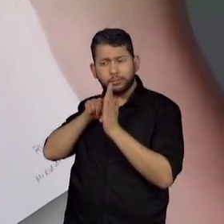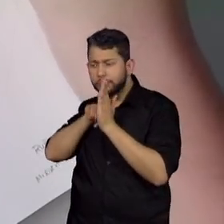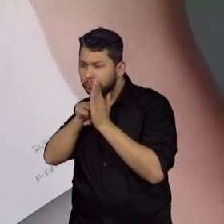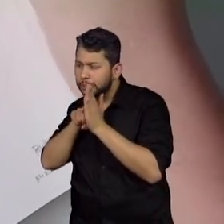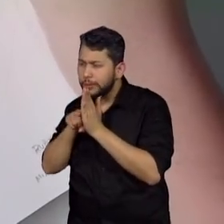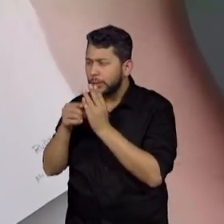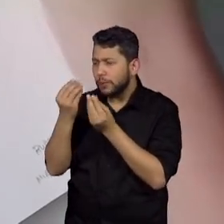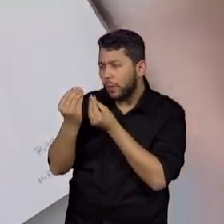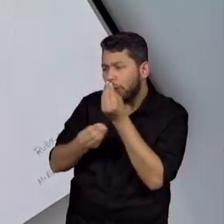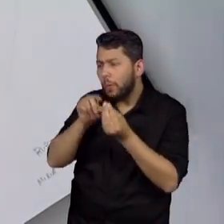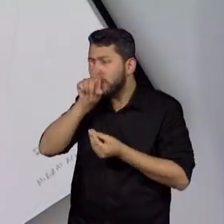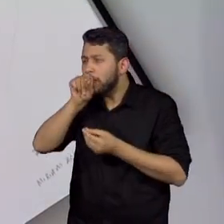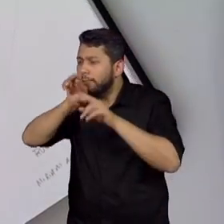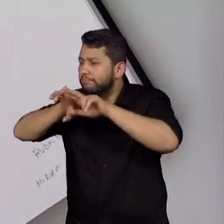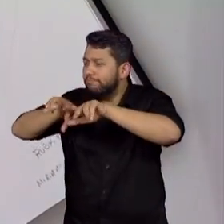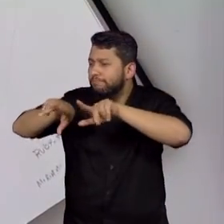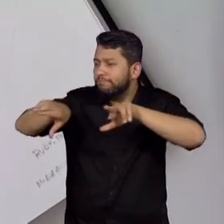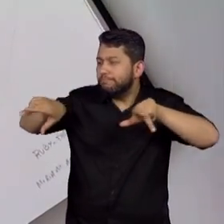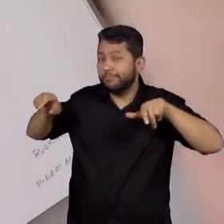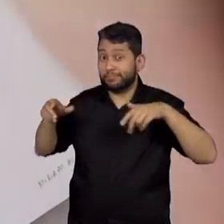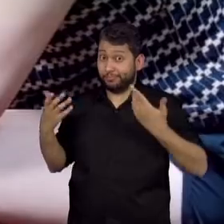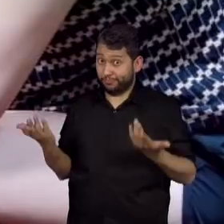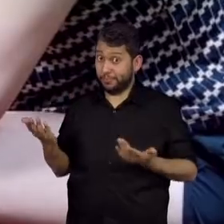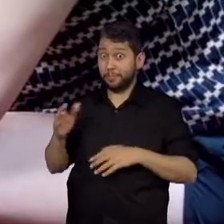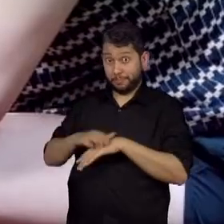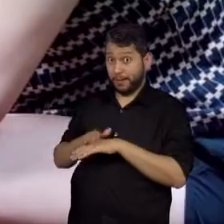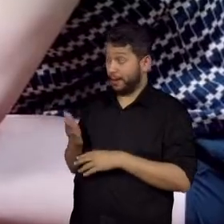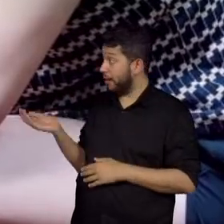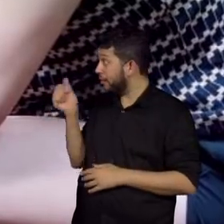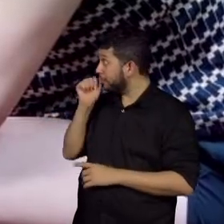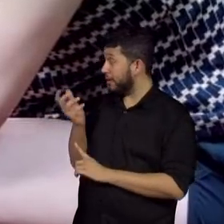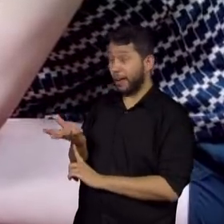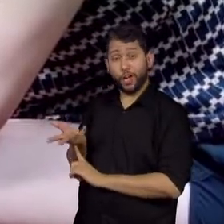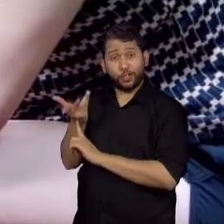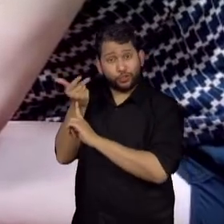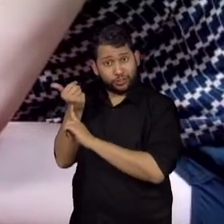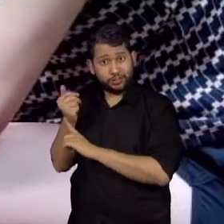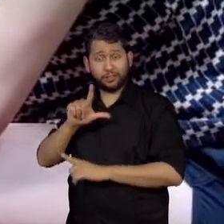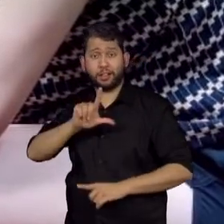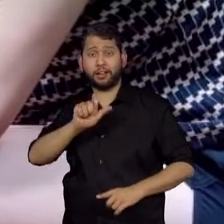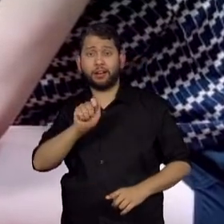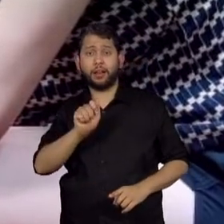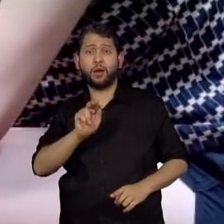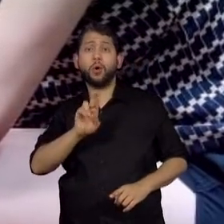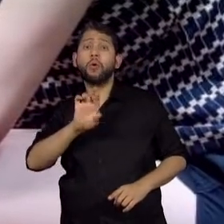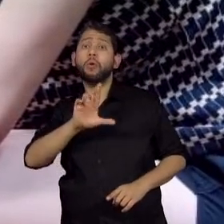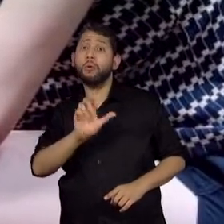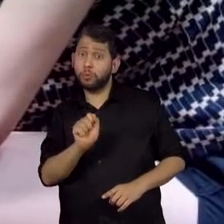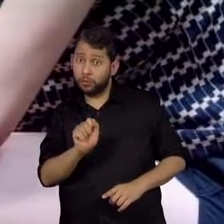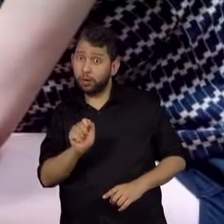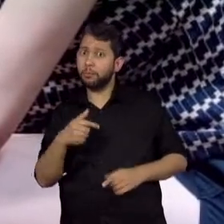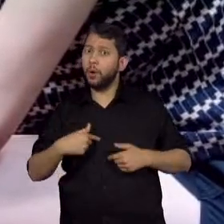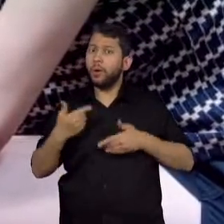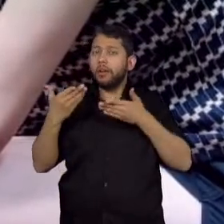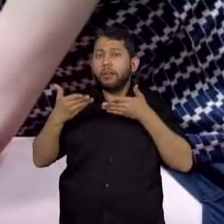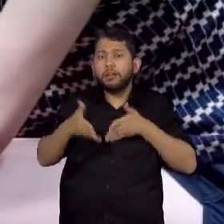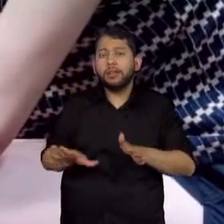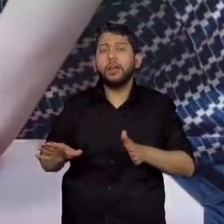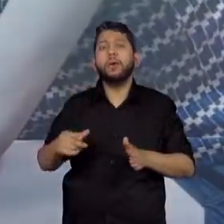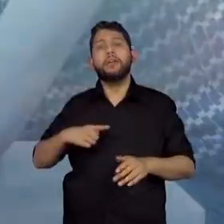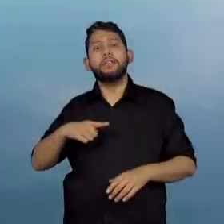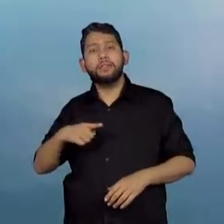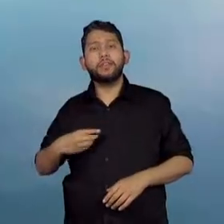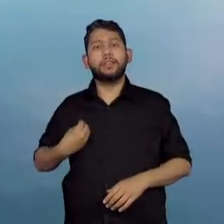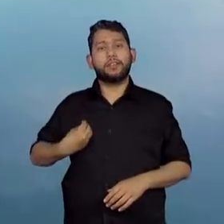várias espécies de aves. Os bordados da artista têxtil Laura Della Vecchia, que nasceu e vive em